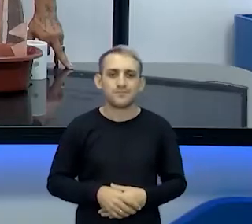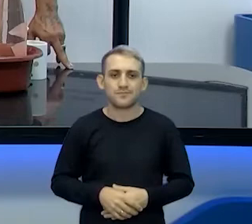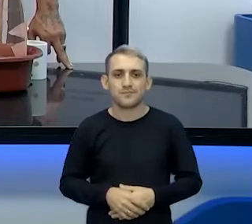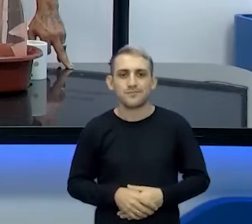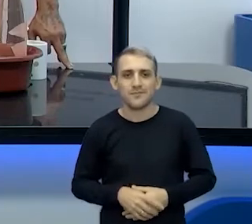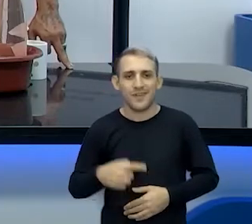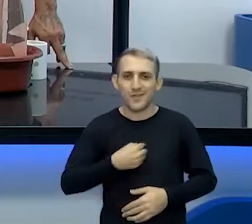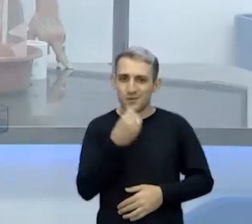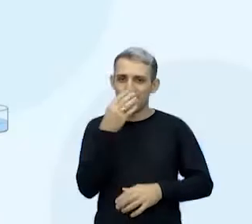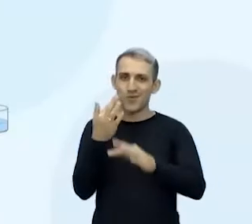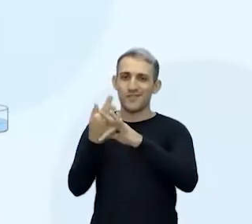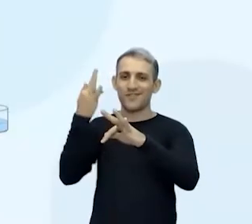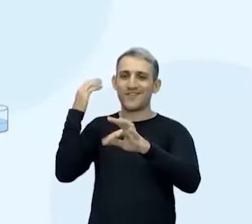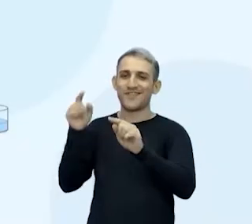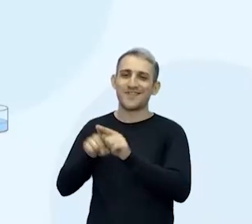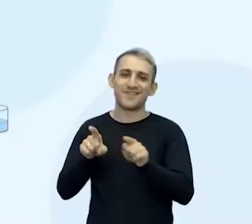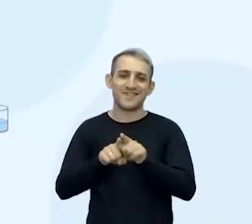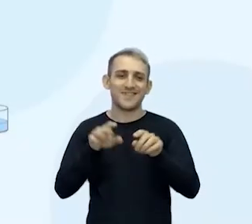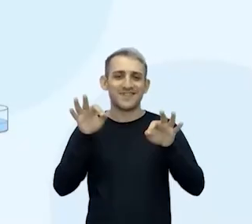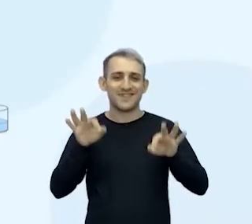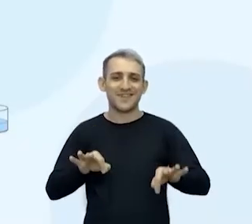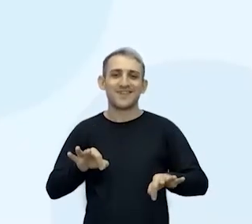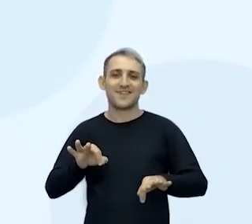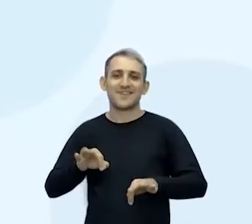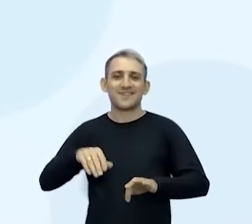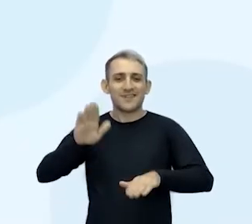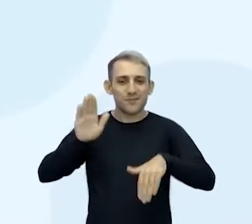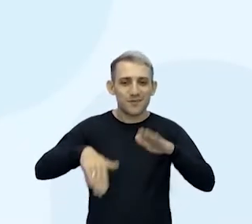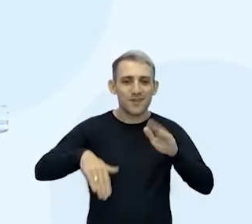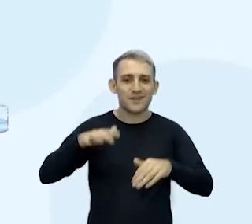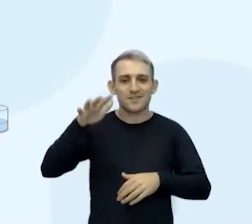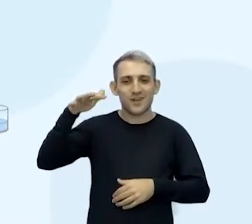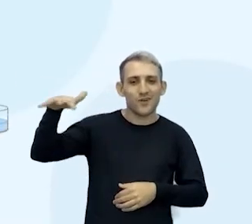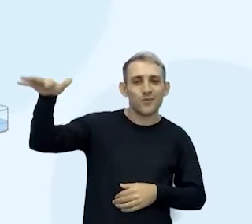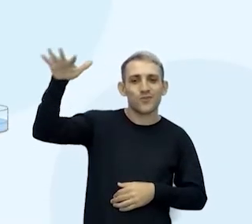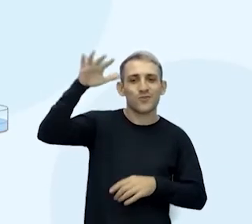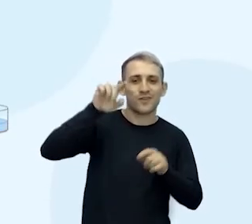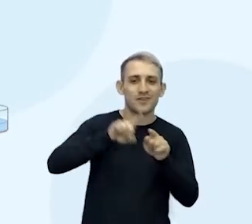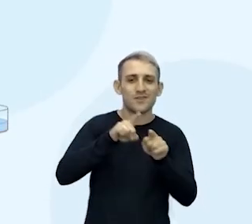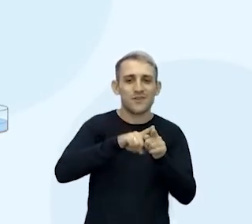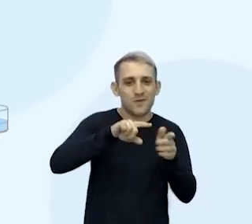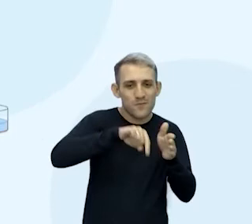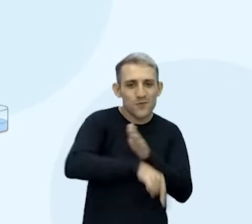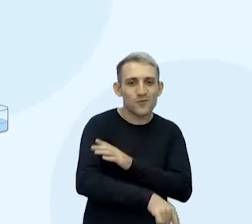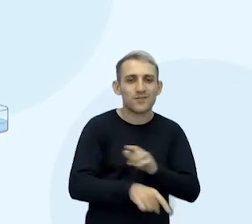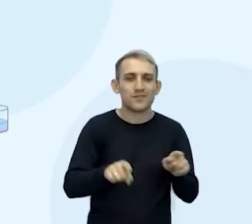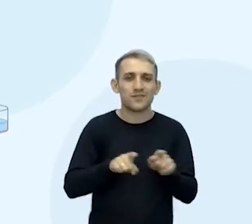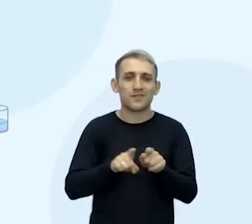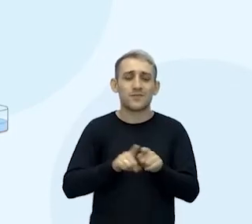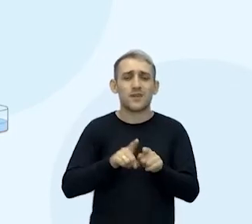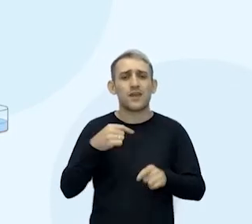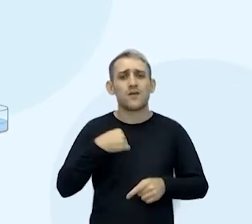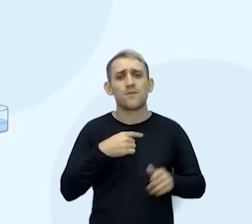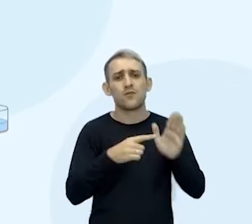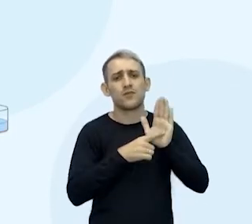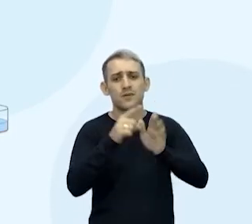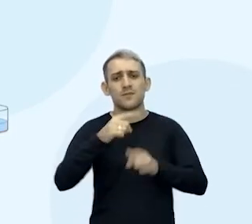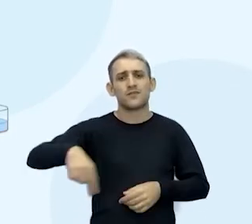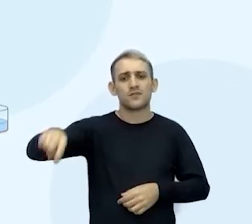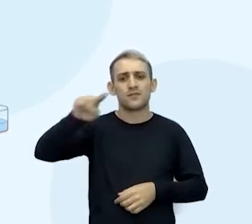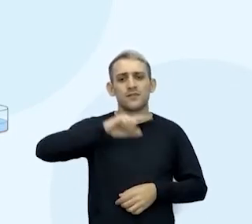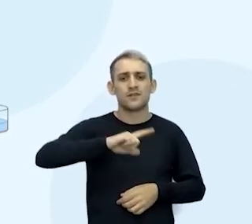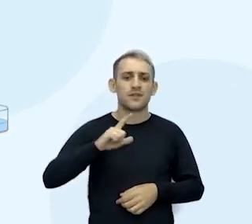física. Você falou da altura, depois vamos falar da profundidade, né? Isso, olha aí. Né, aí eu mostrei pra você, já juntei o